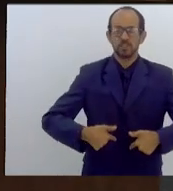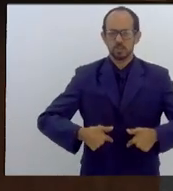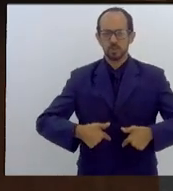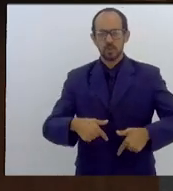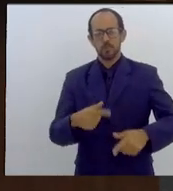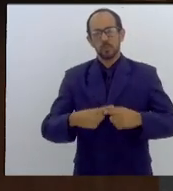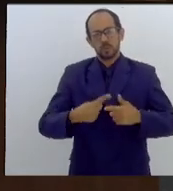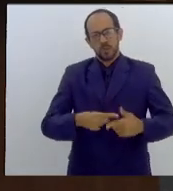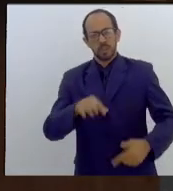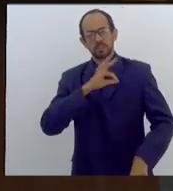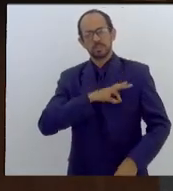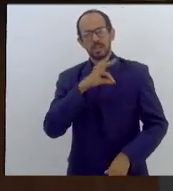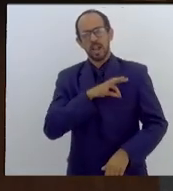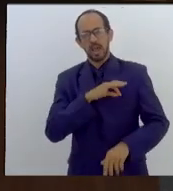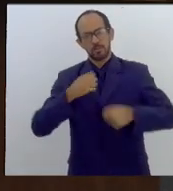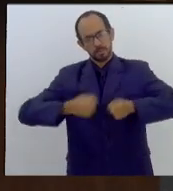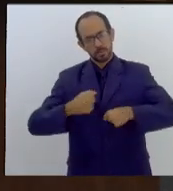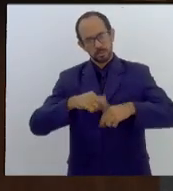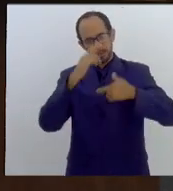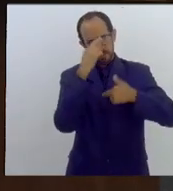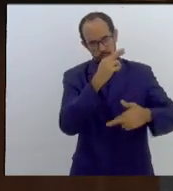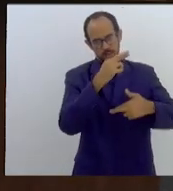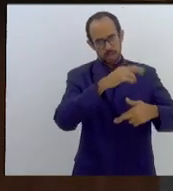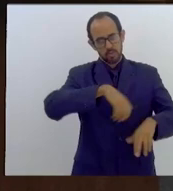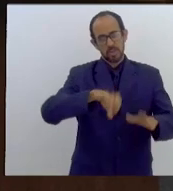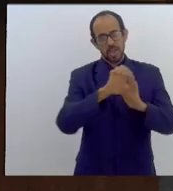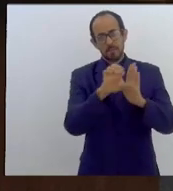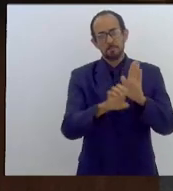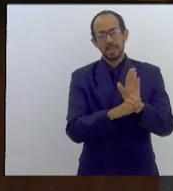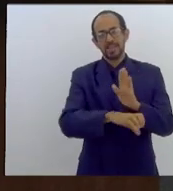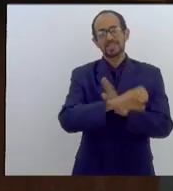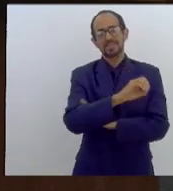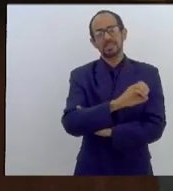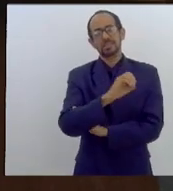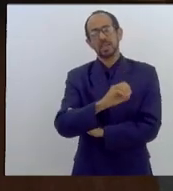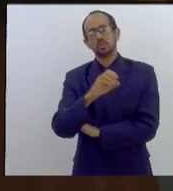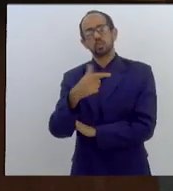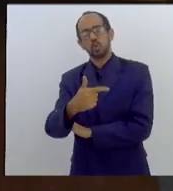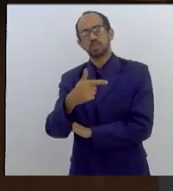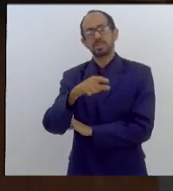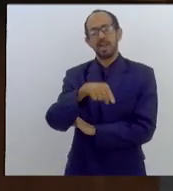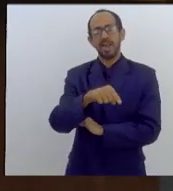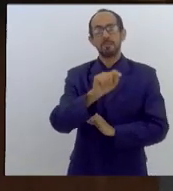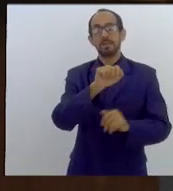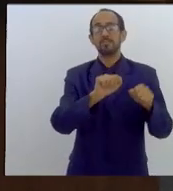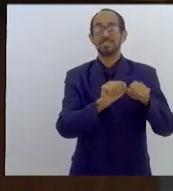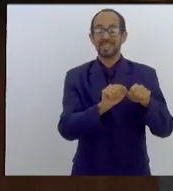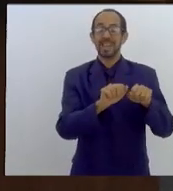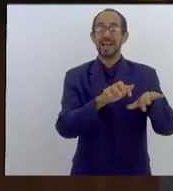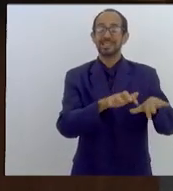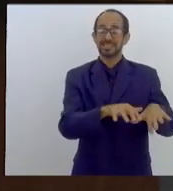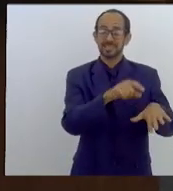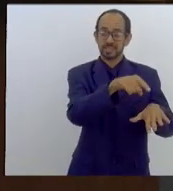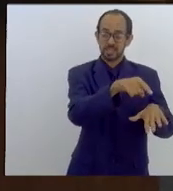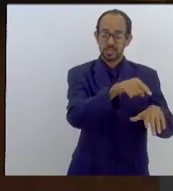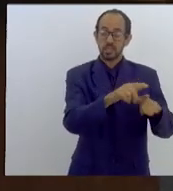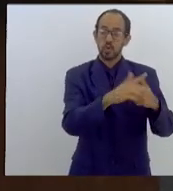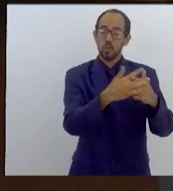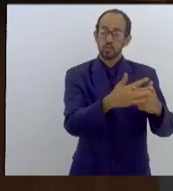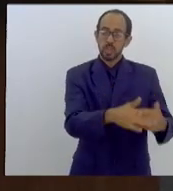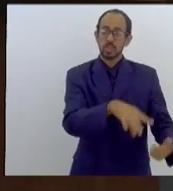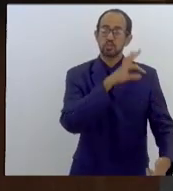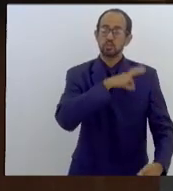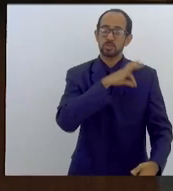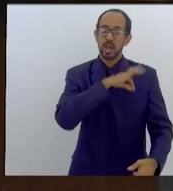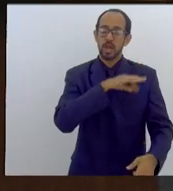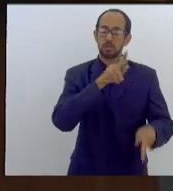que ser respeitado. E a emenda 002 é uma emenda para isso, para colocar no orçamento anual que o piso do magistério